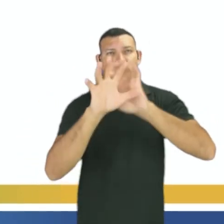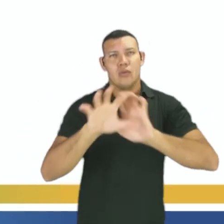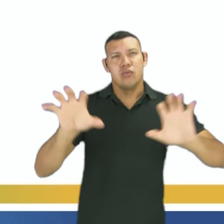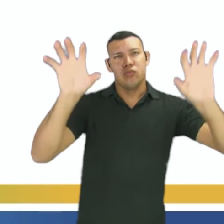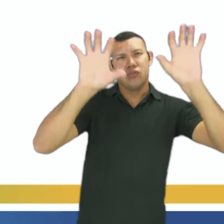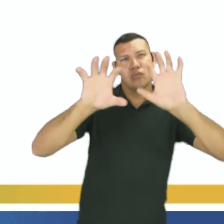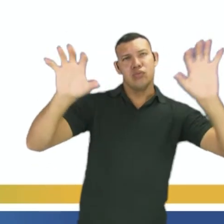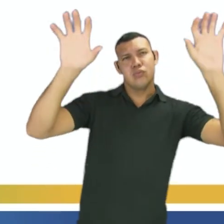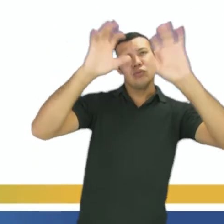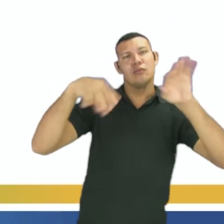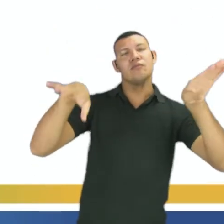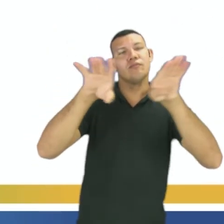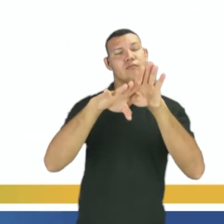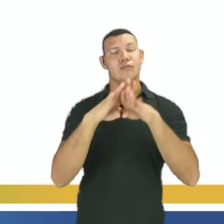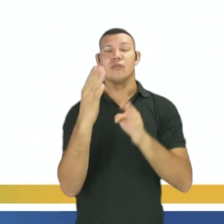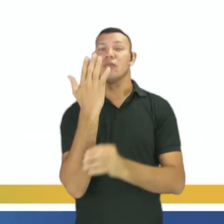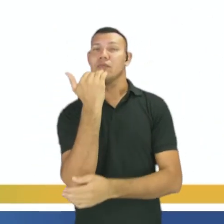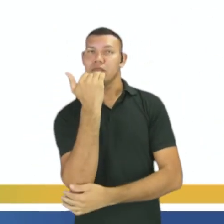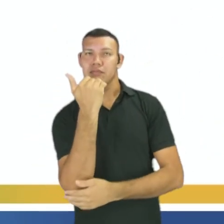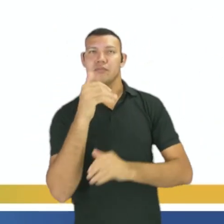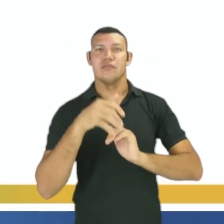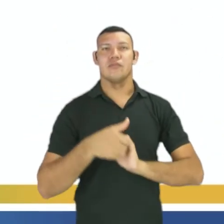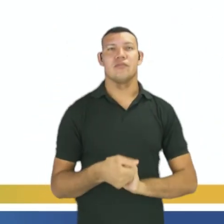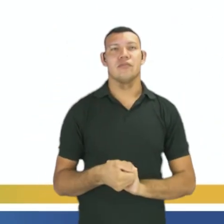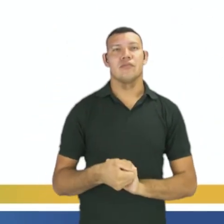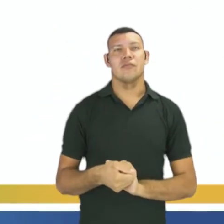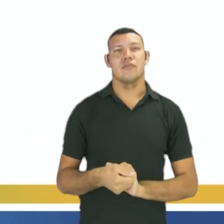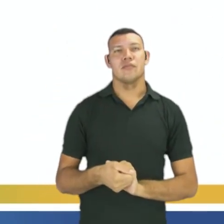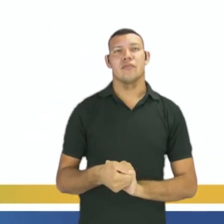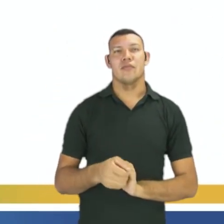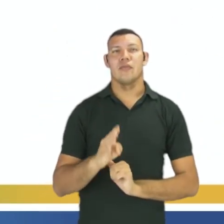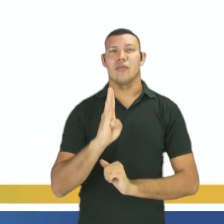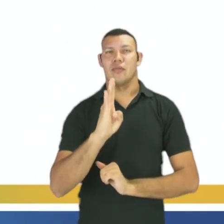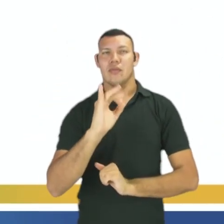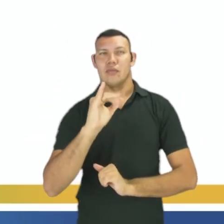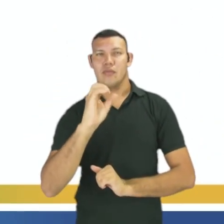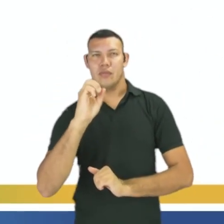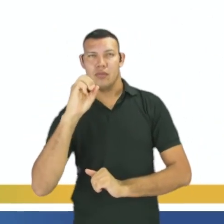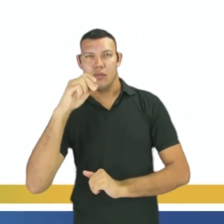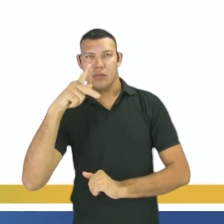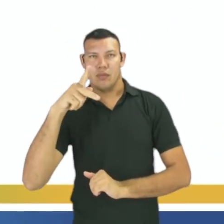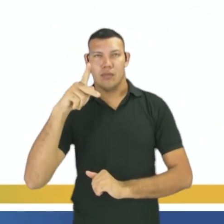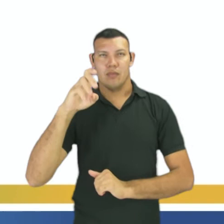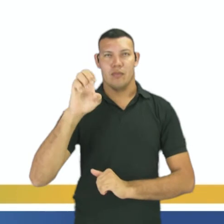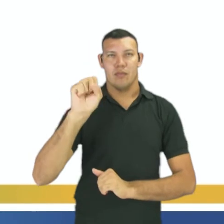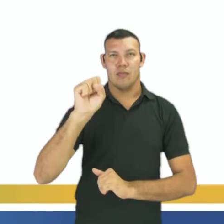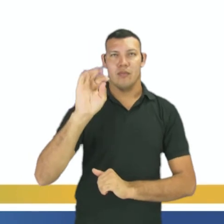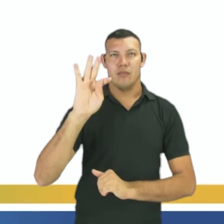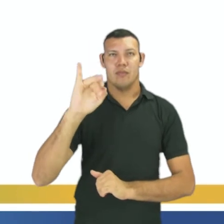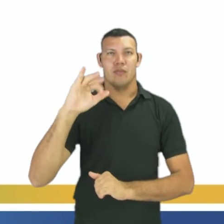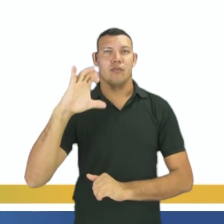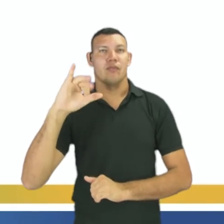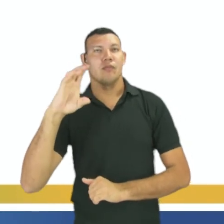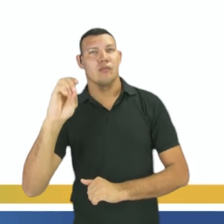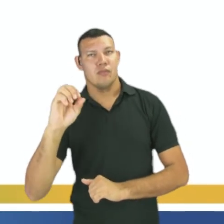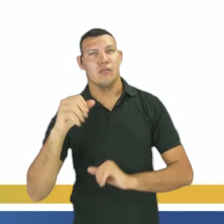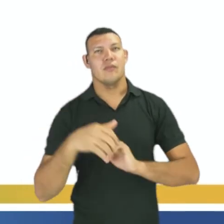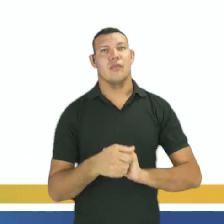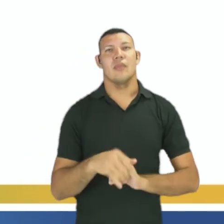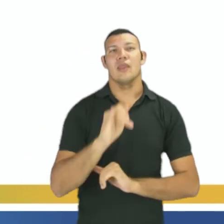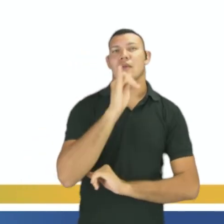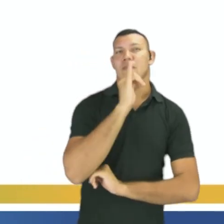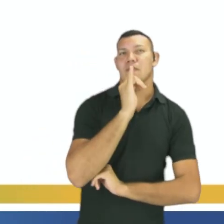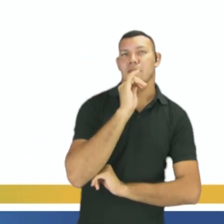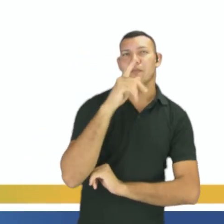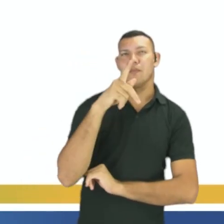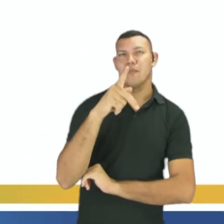atmosfera e também alimentos, né? Os biopesticidas, tais como piretrina e